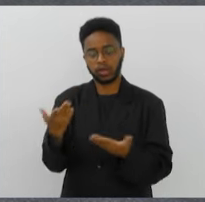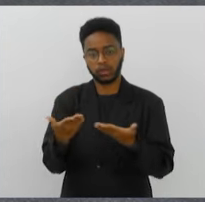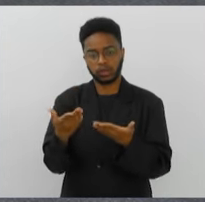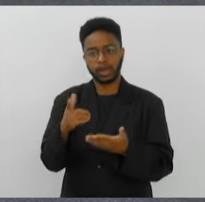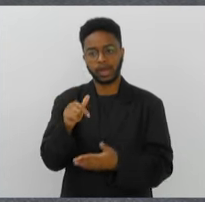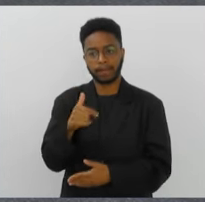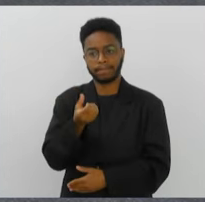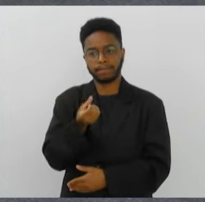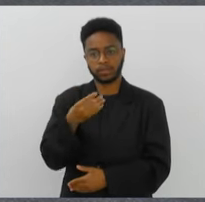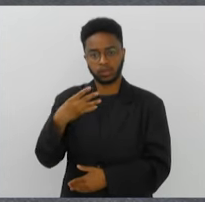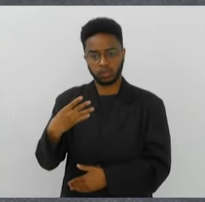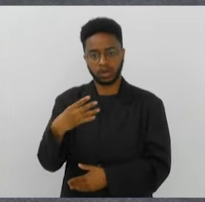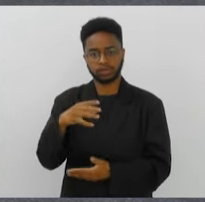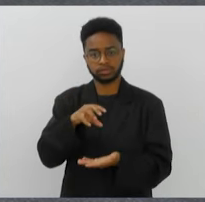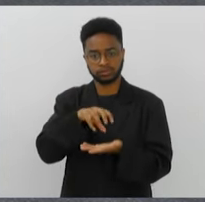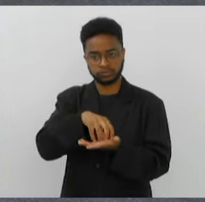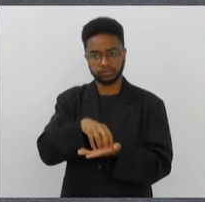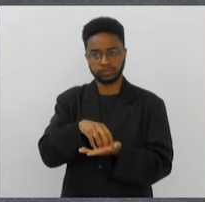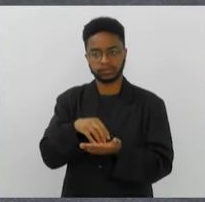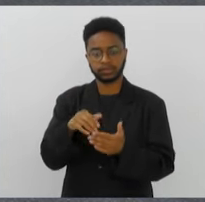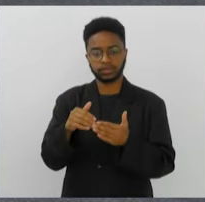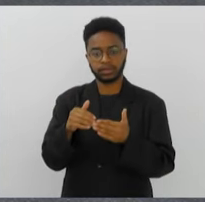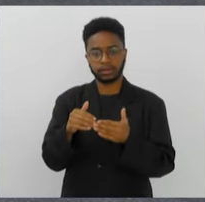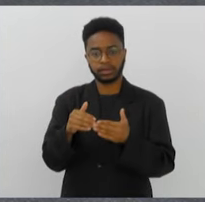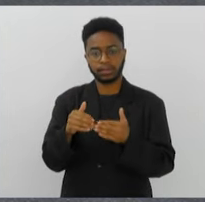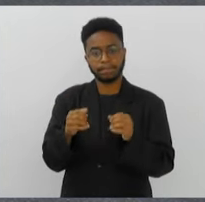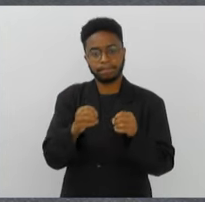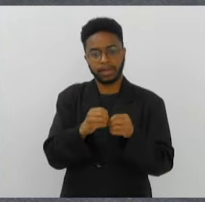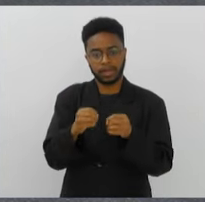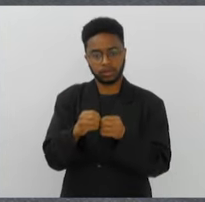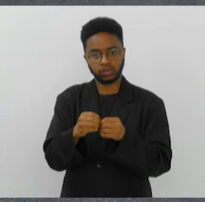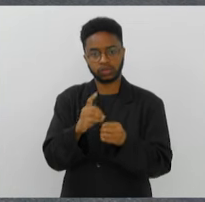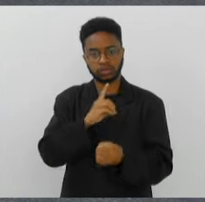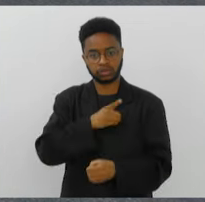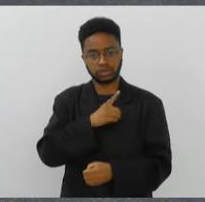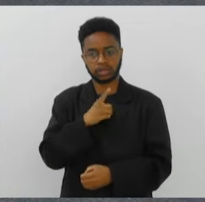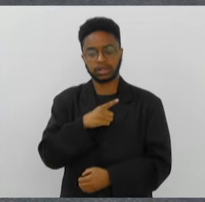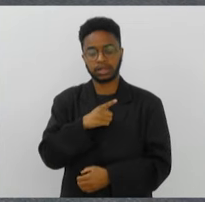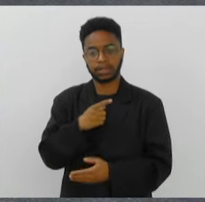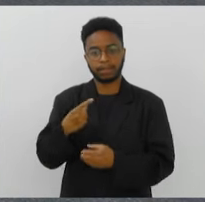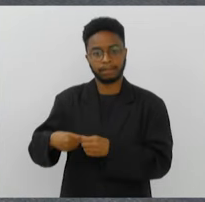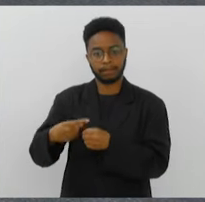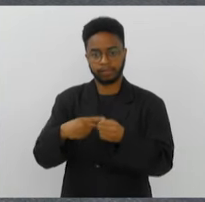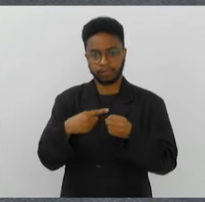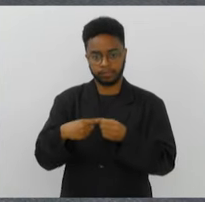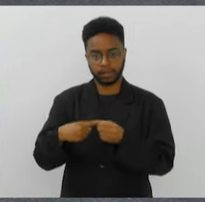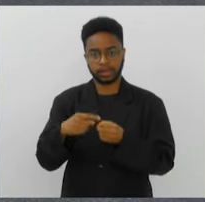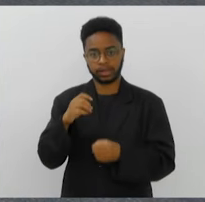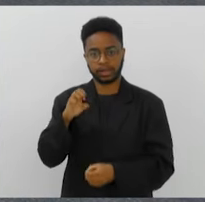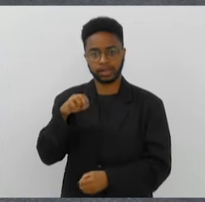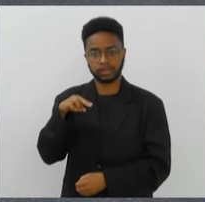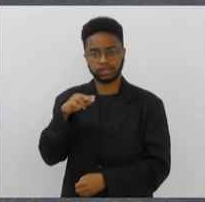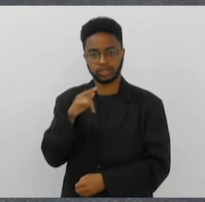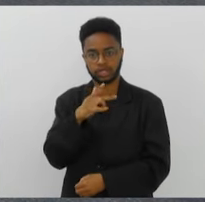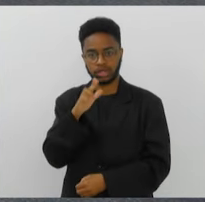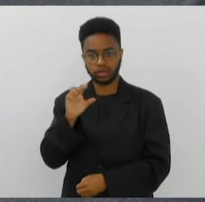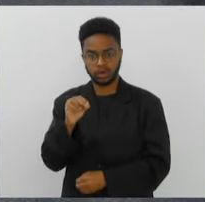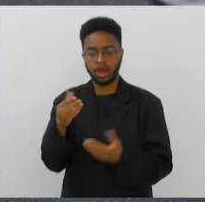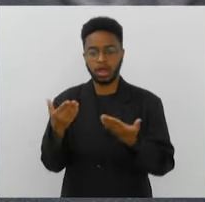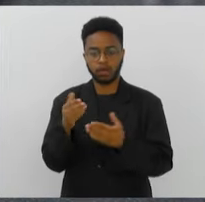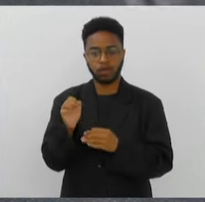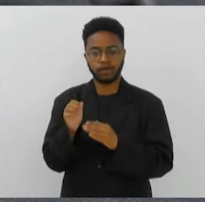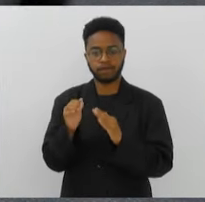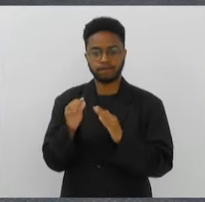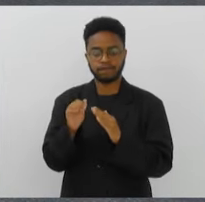a 300 metros à frente da delegacia existe um bairro chamado Engenheiro Belfort, que hoje é denominado como Favelinha da